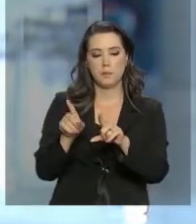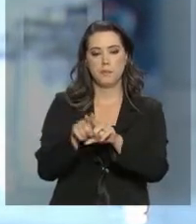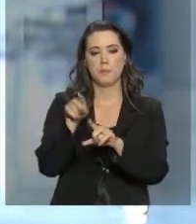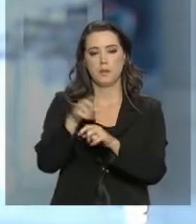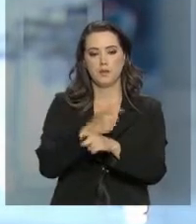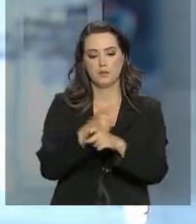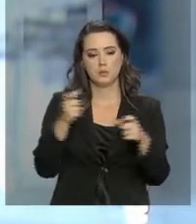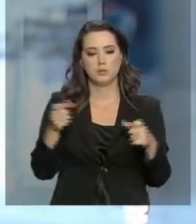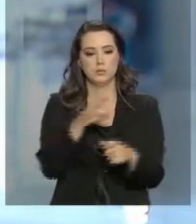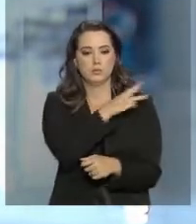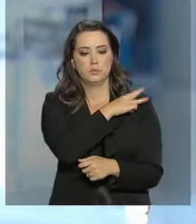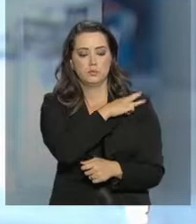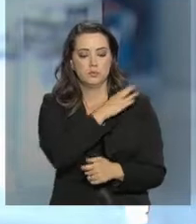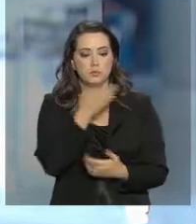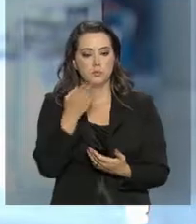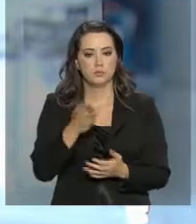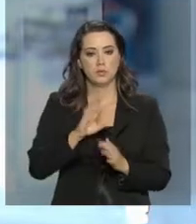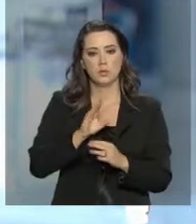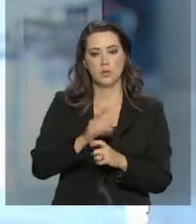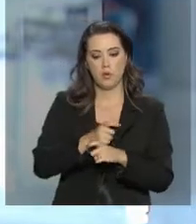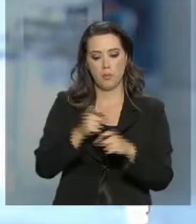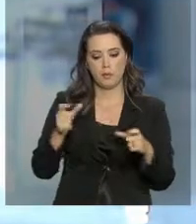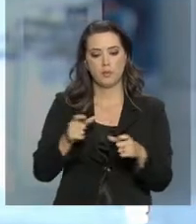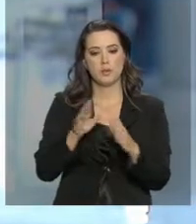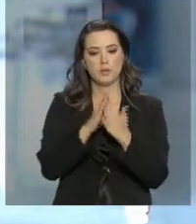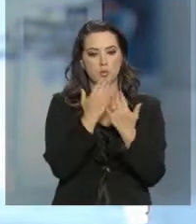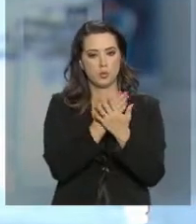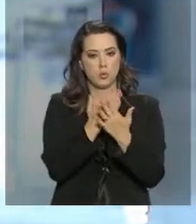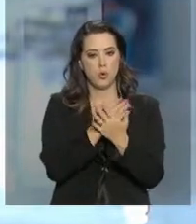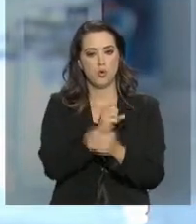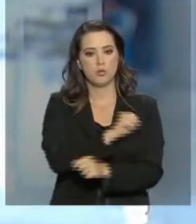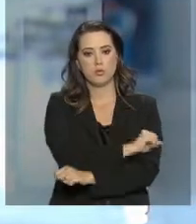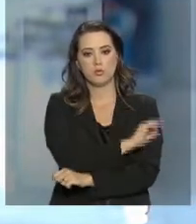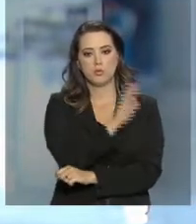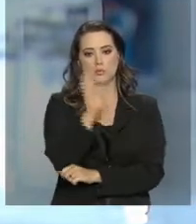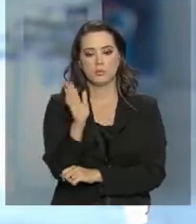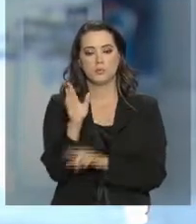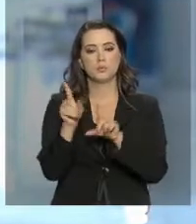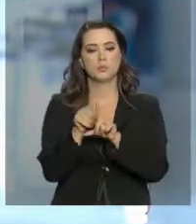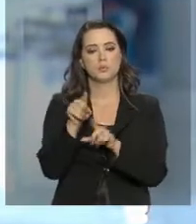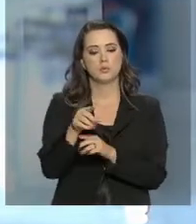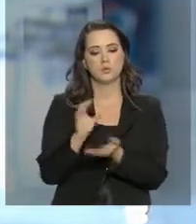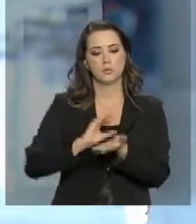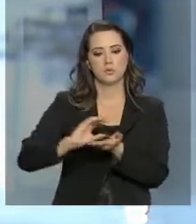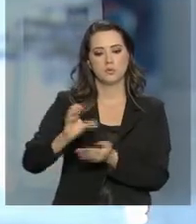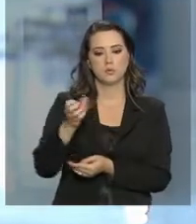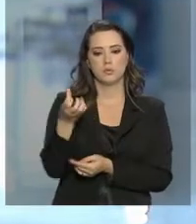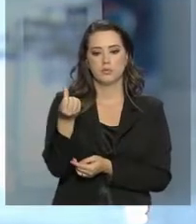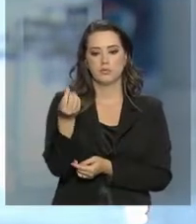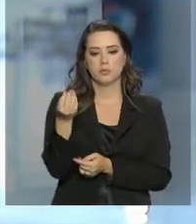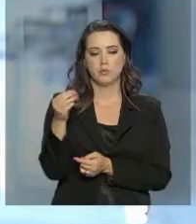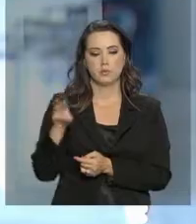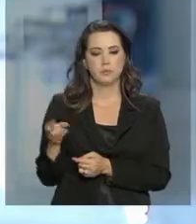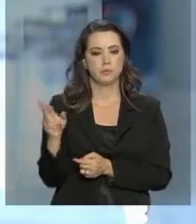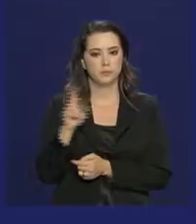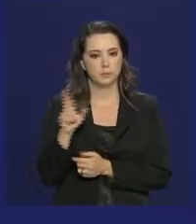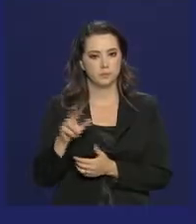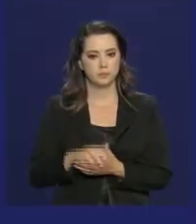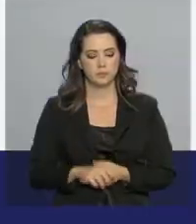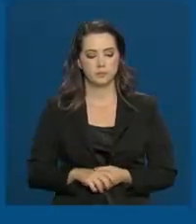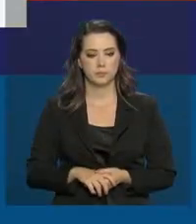e ampliar o número de escolas em tempo integral o governo federal está destinando 600 milhões de reais